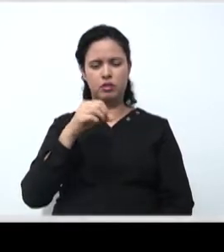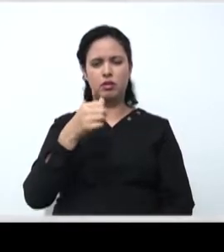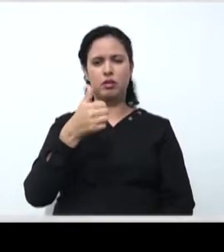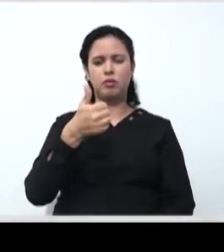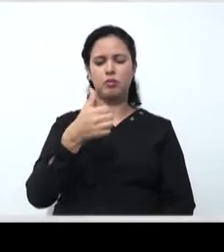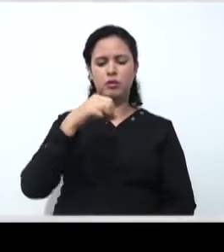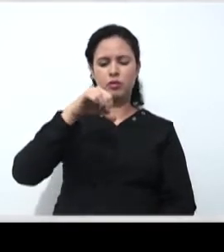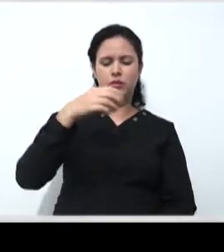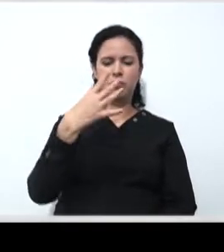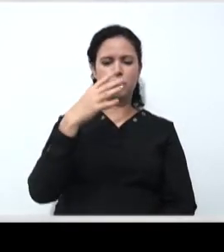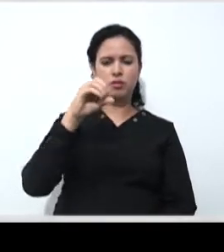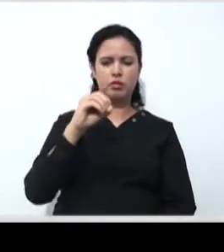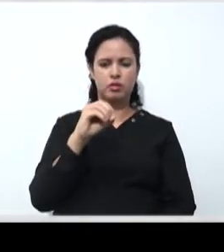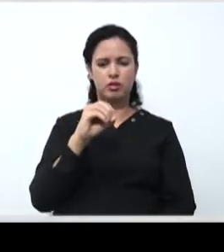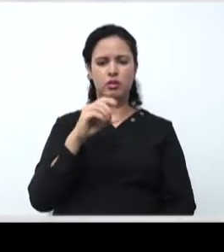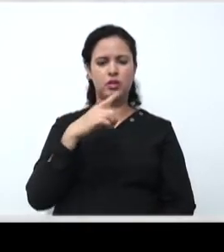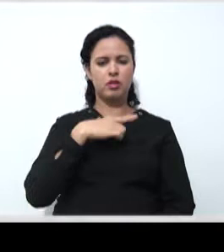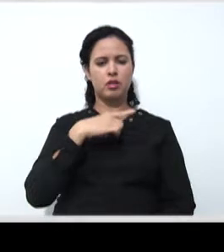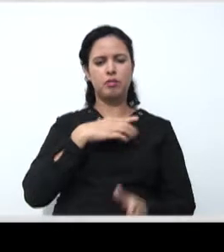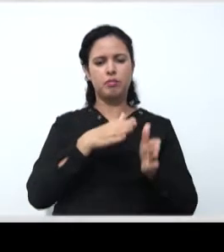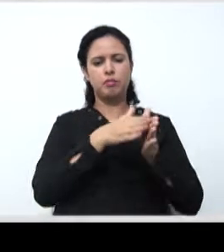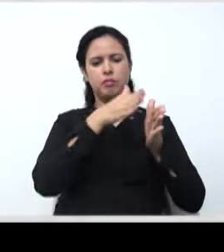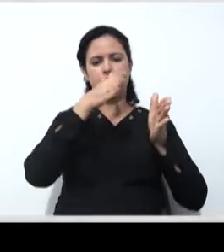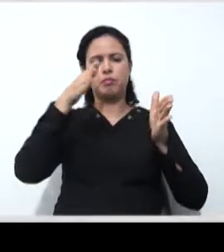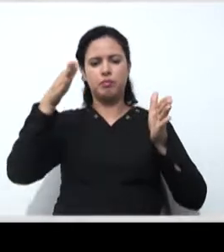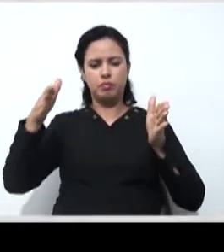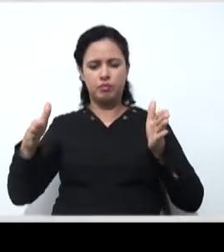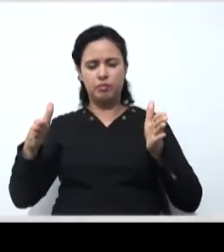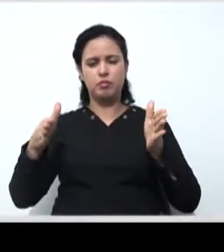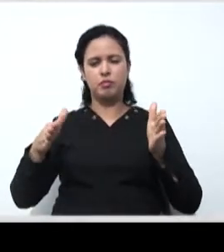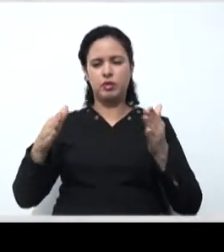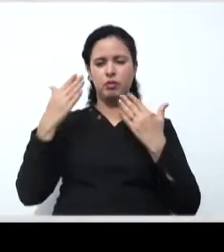inovação. Teve também a Era das Ciências Sociais,